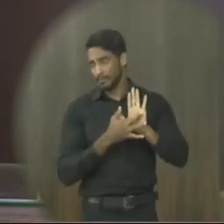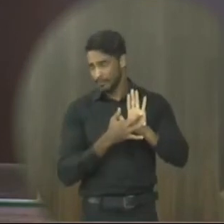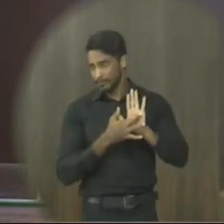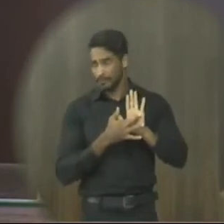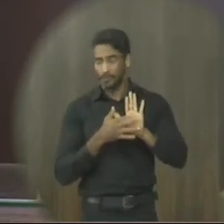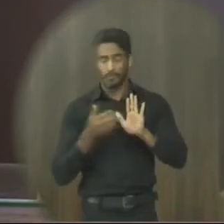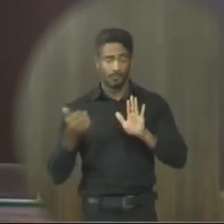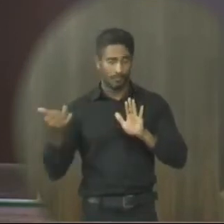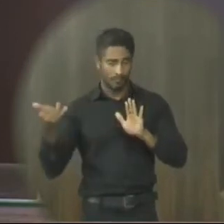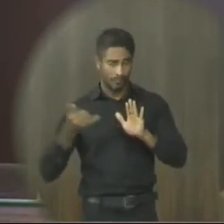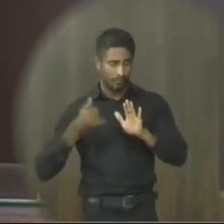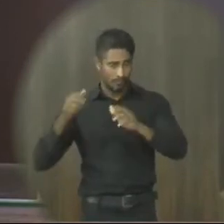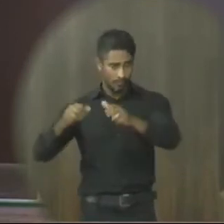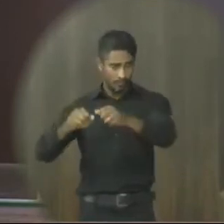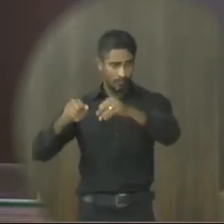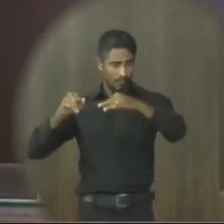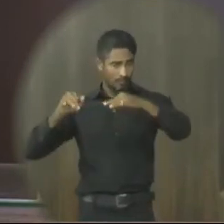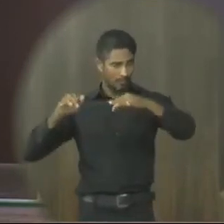o plenário,